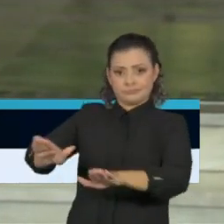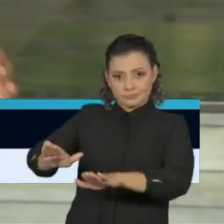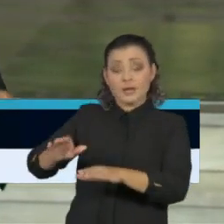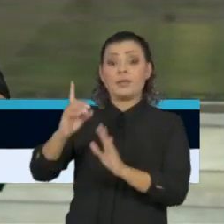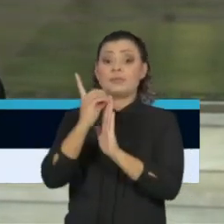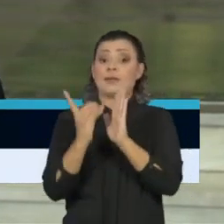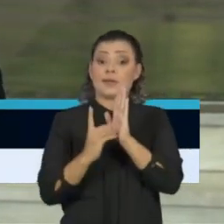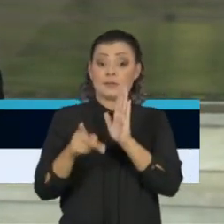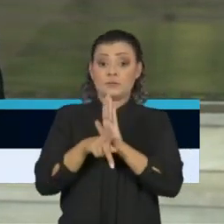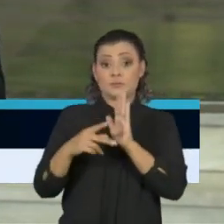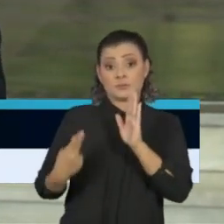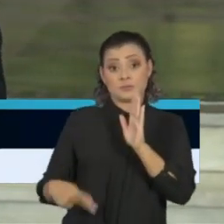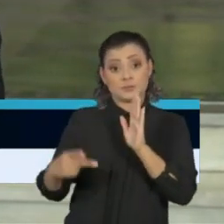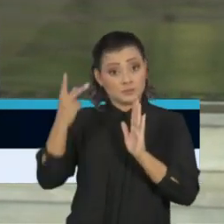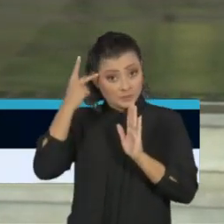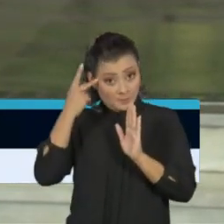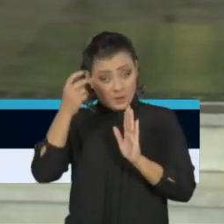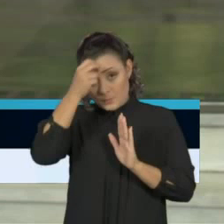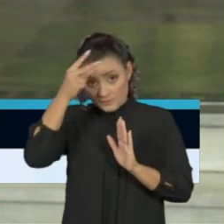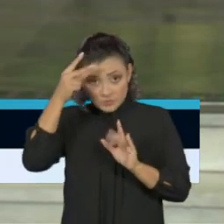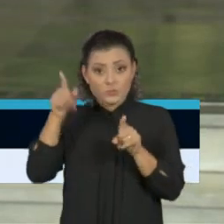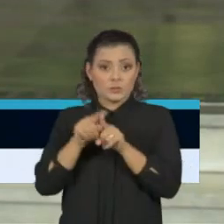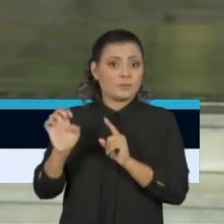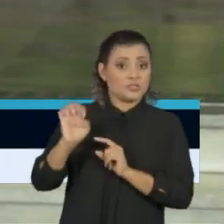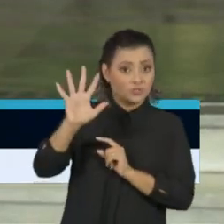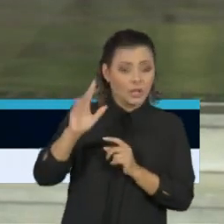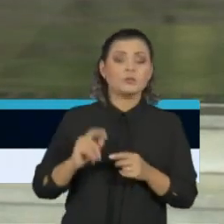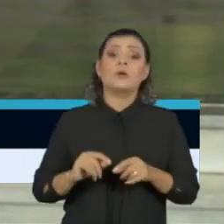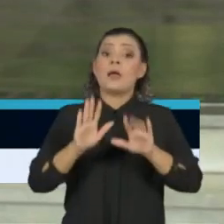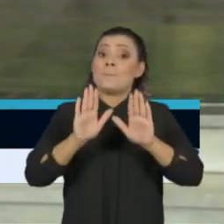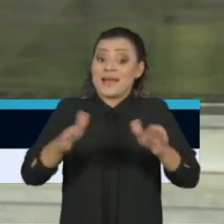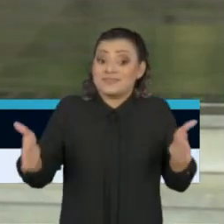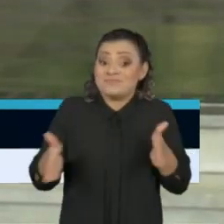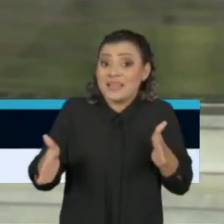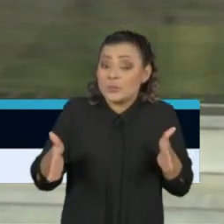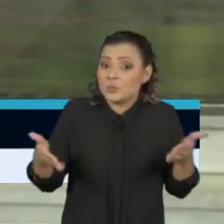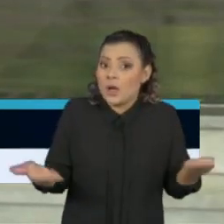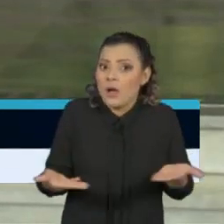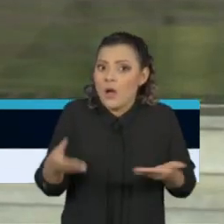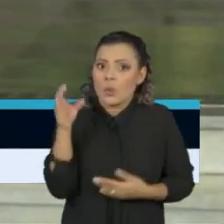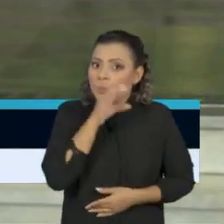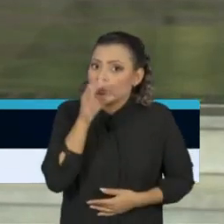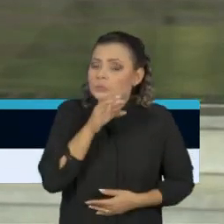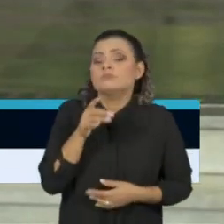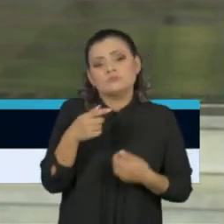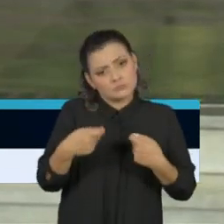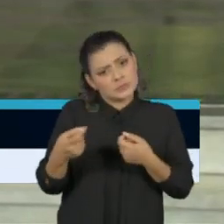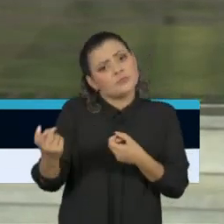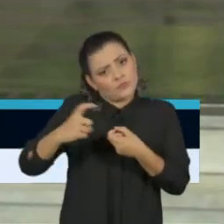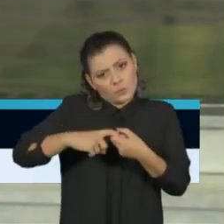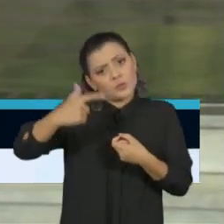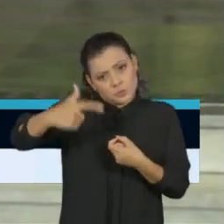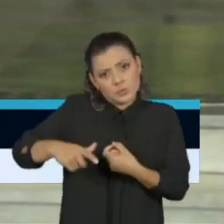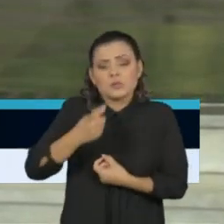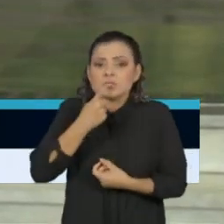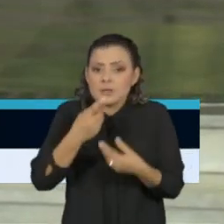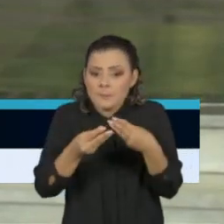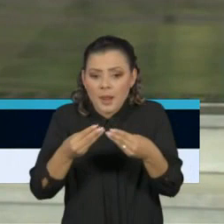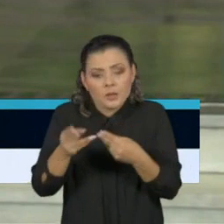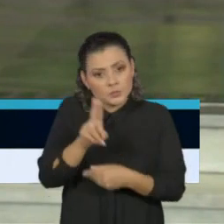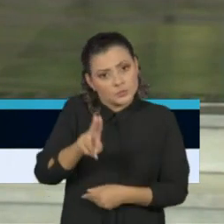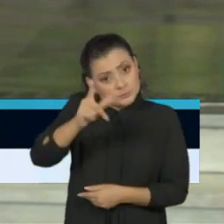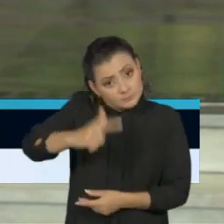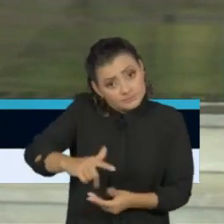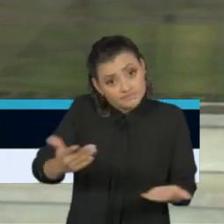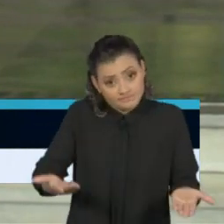governo do estado e também da prefeitura de São Paulo, mas nessas circunstâncias voltarão a ser fornecidos às pessoas. Lembro também